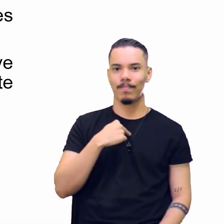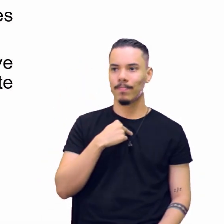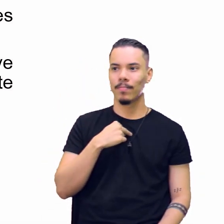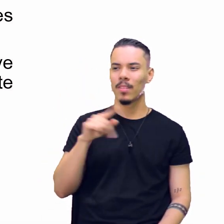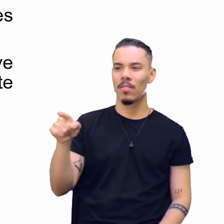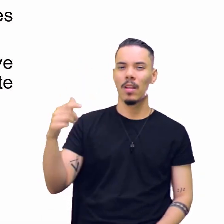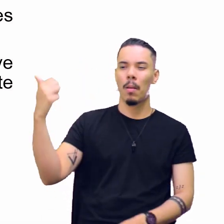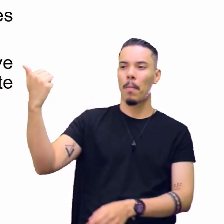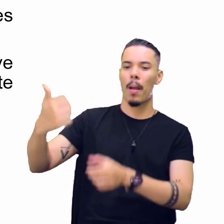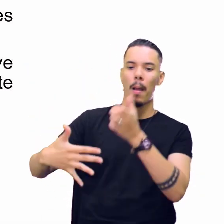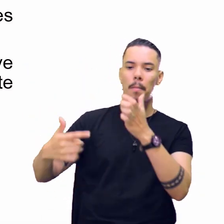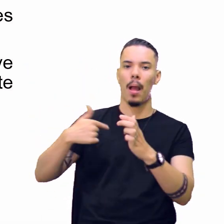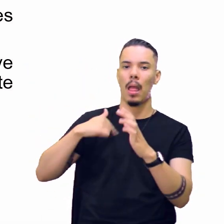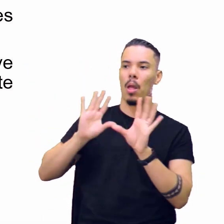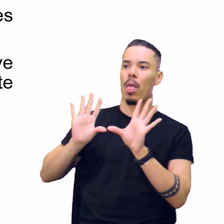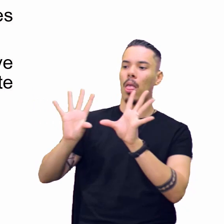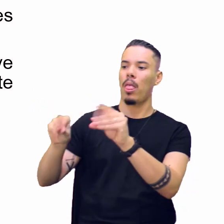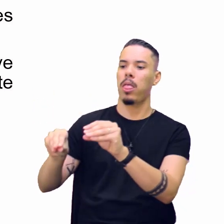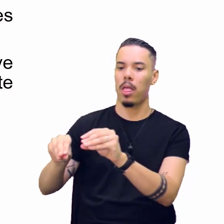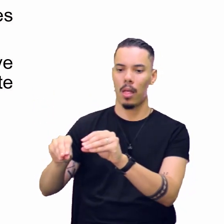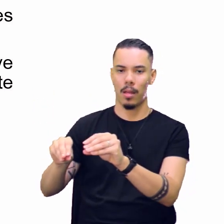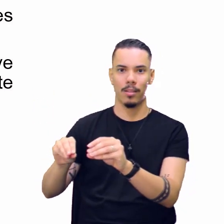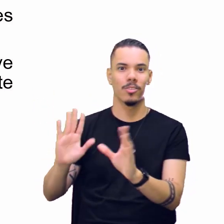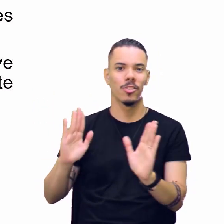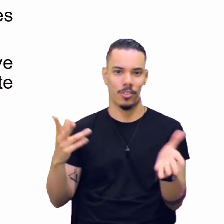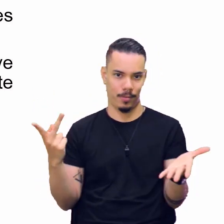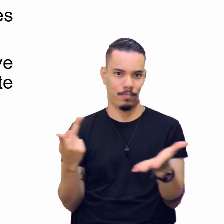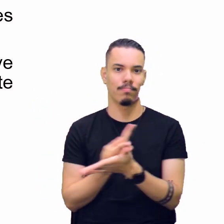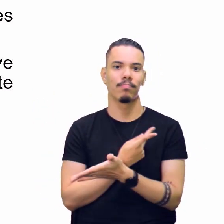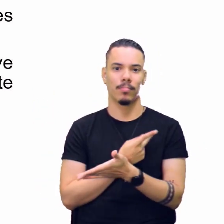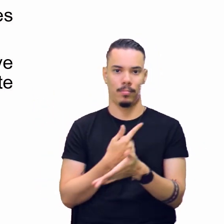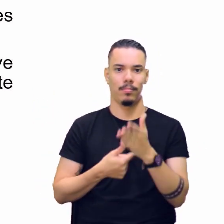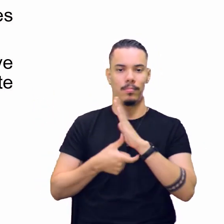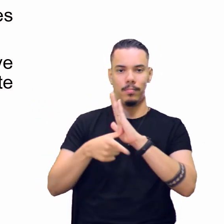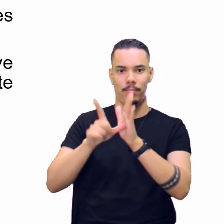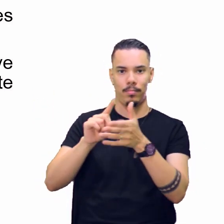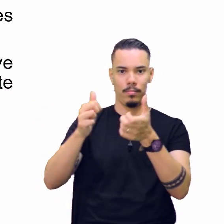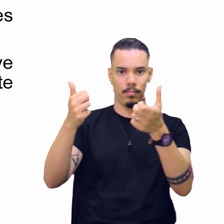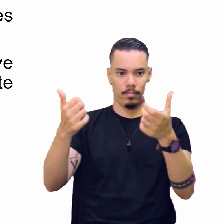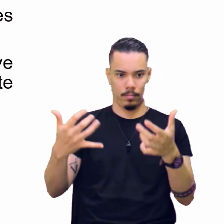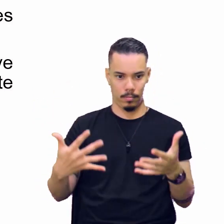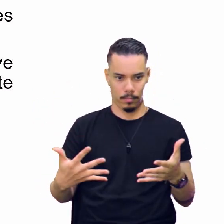a exposição do outro, eu já havia citado anteriormente.